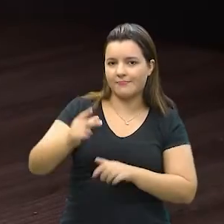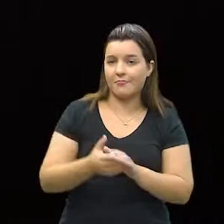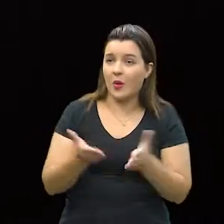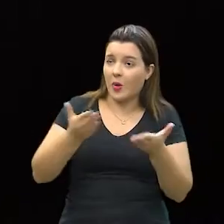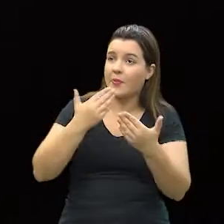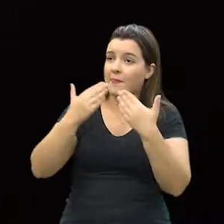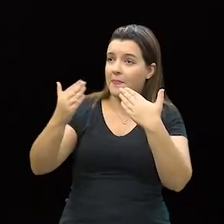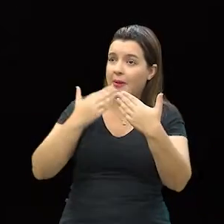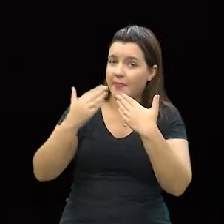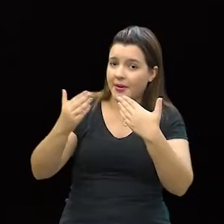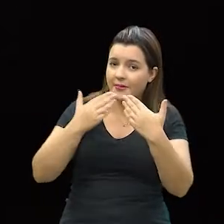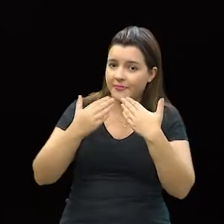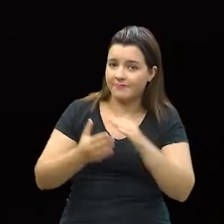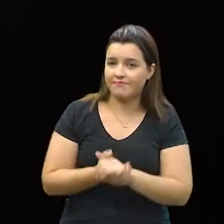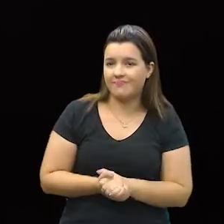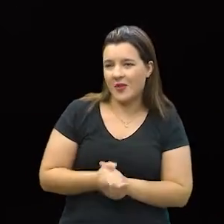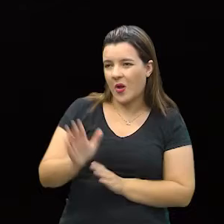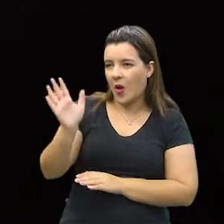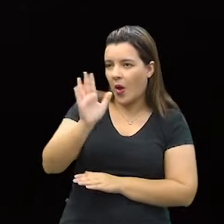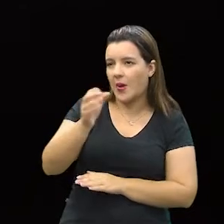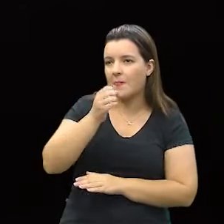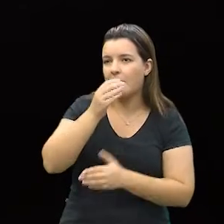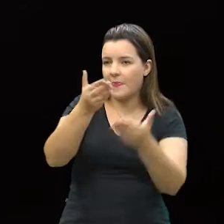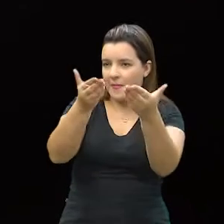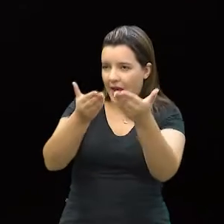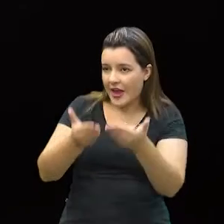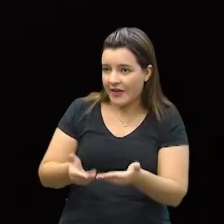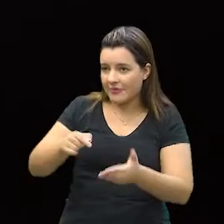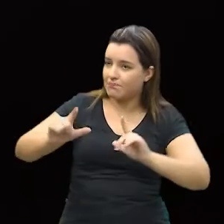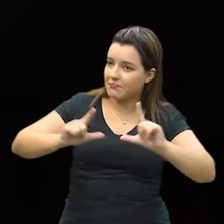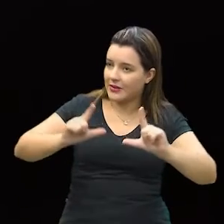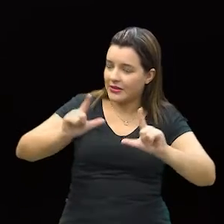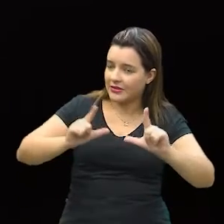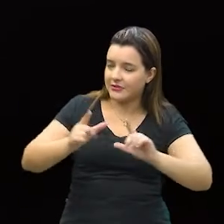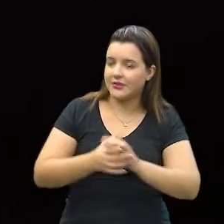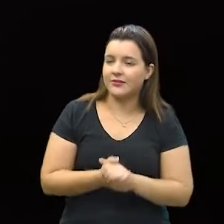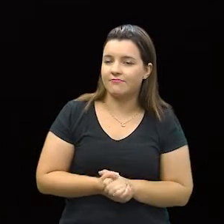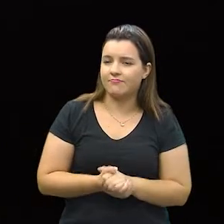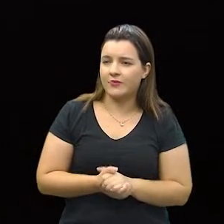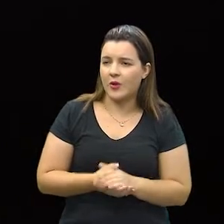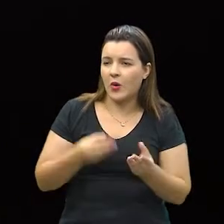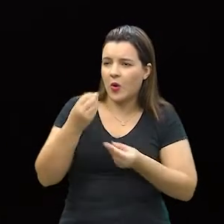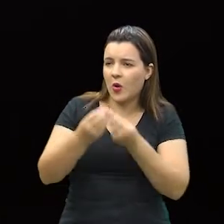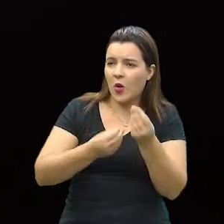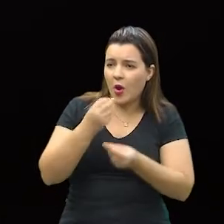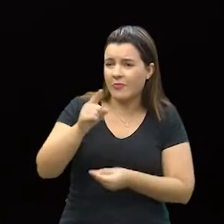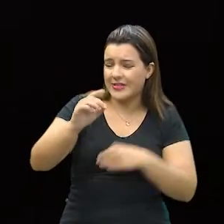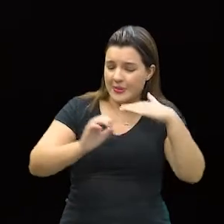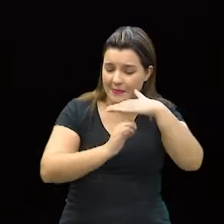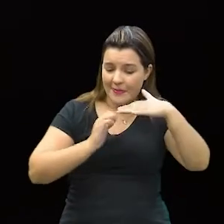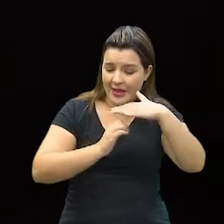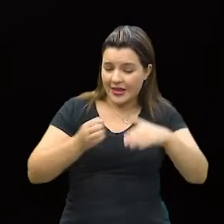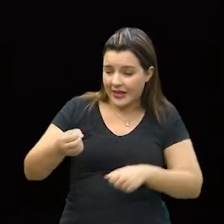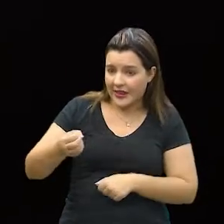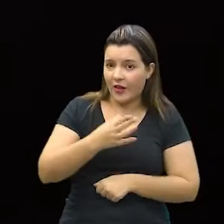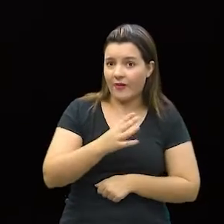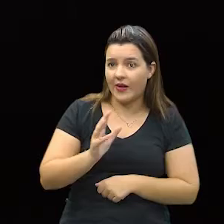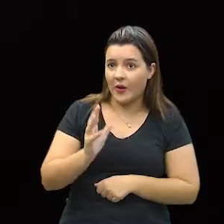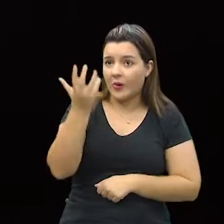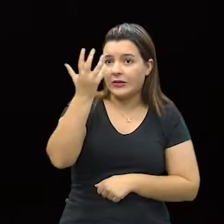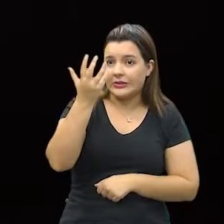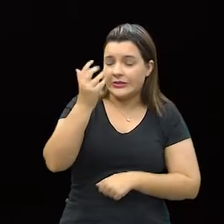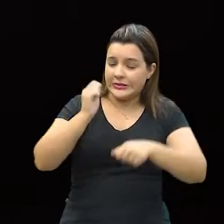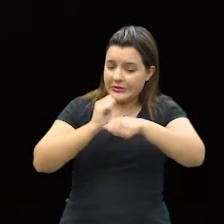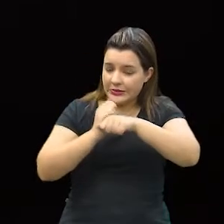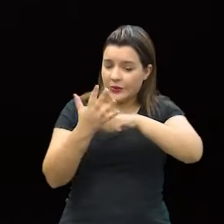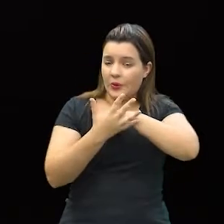conversa agora. Anderson, seja bem-vindo ao Ser Empreendedor. Fala para mim, como foi aí uma empresa nova, uma